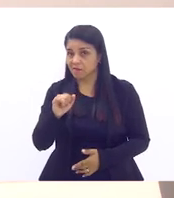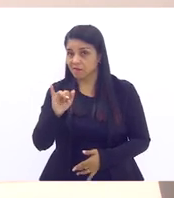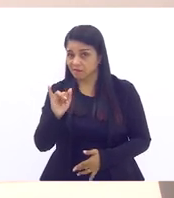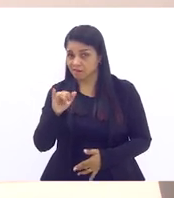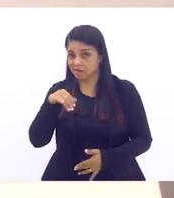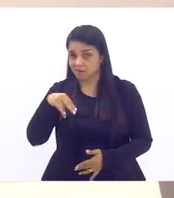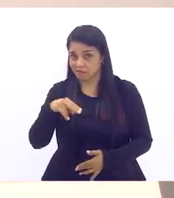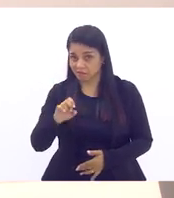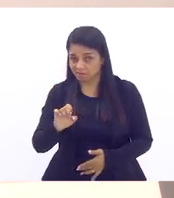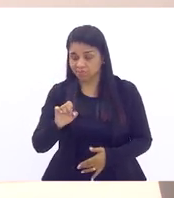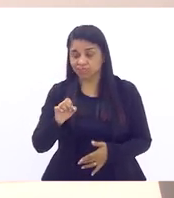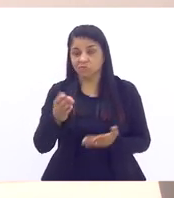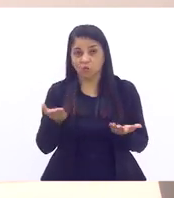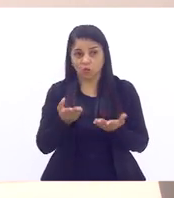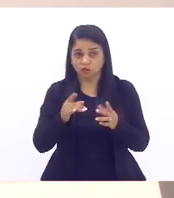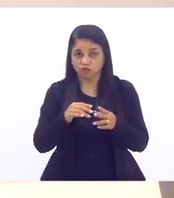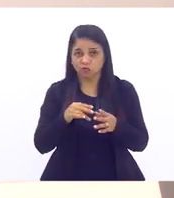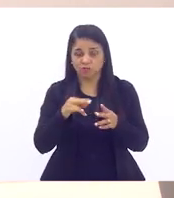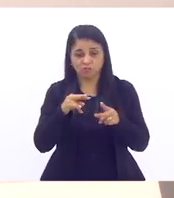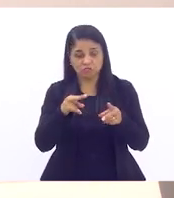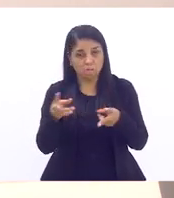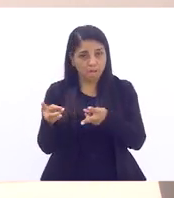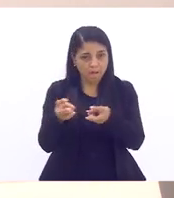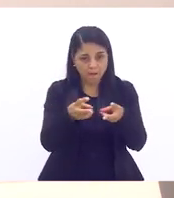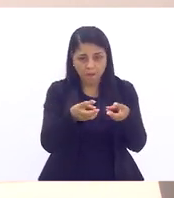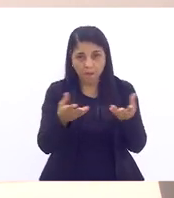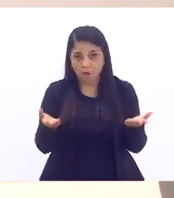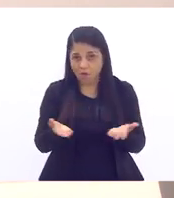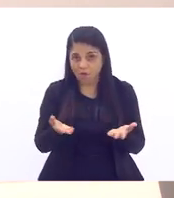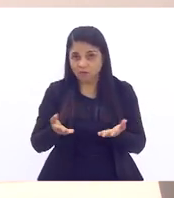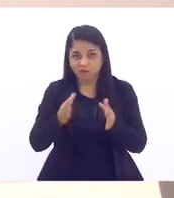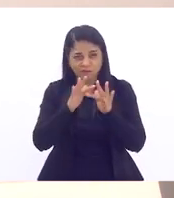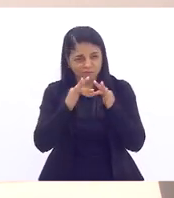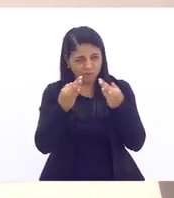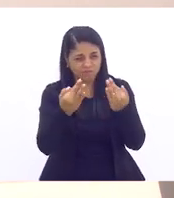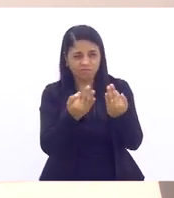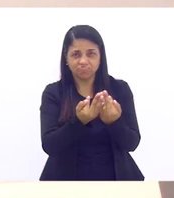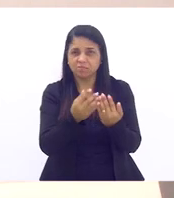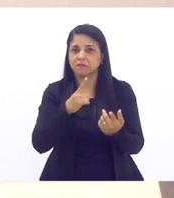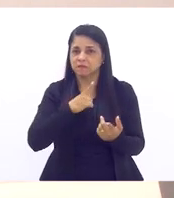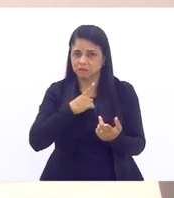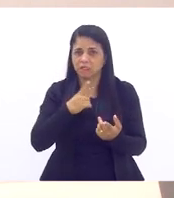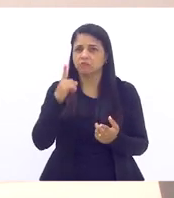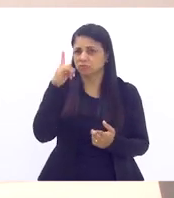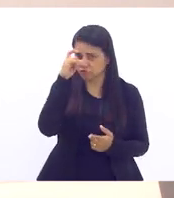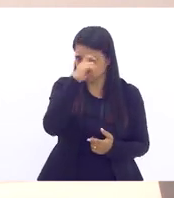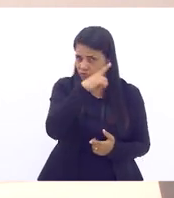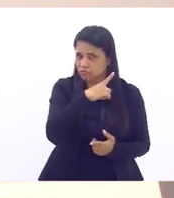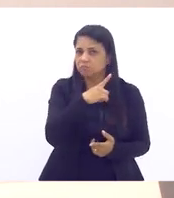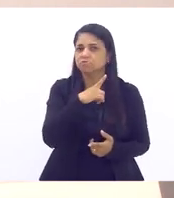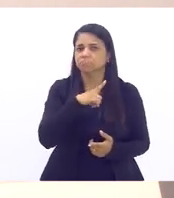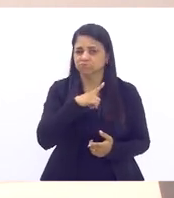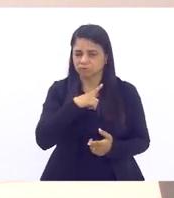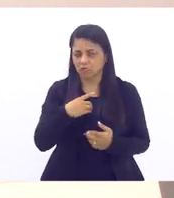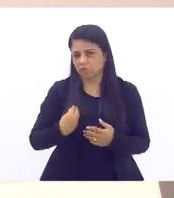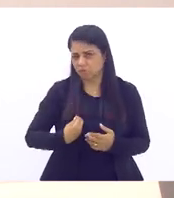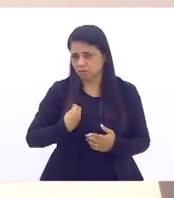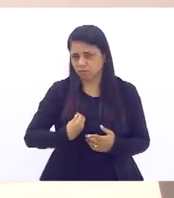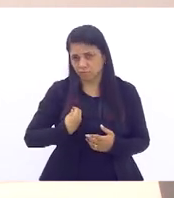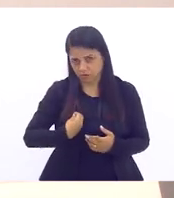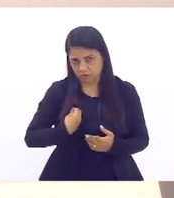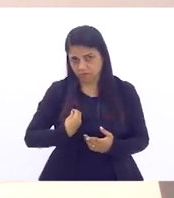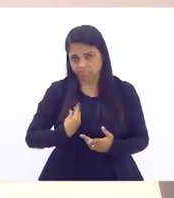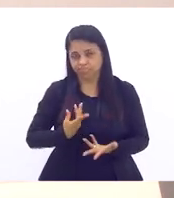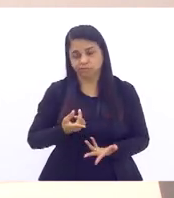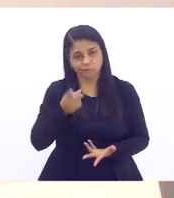é toda a família com certeza tem afazeres e dificuldades muito grandes diariamente